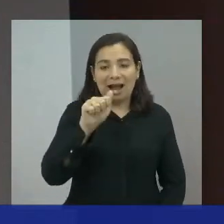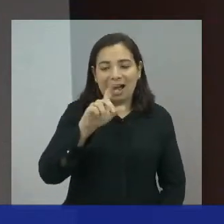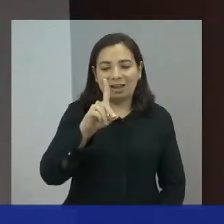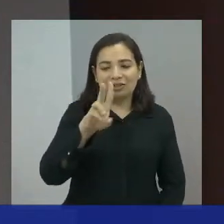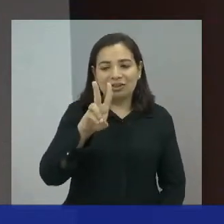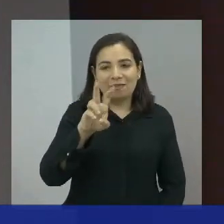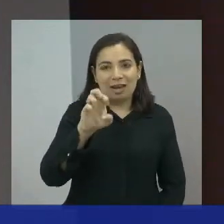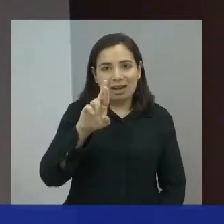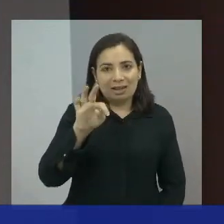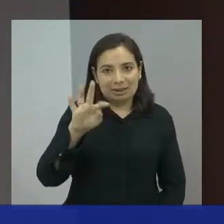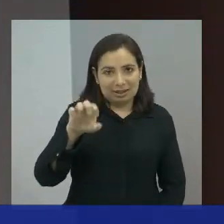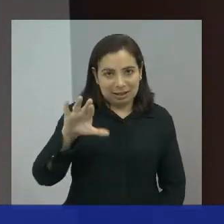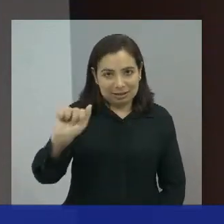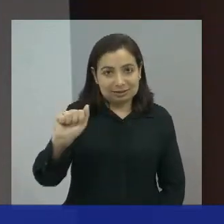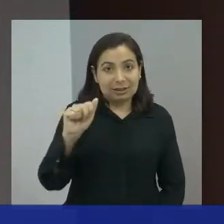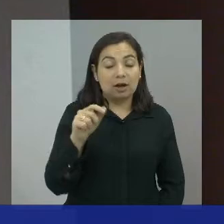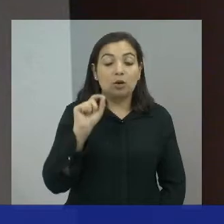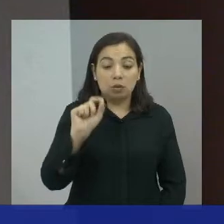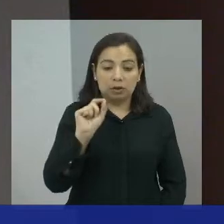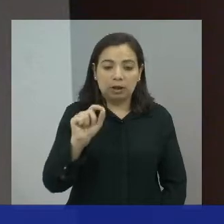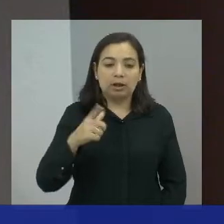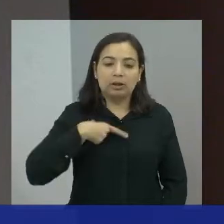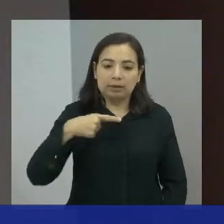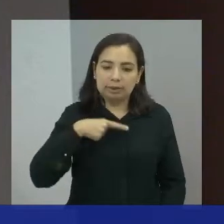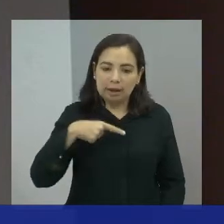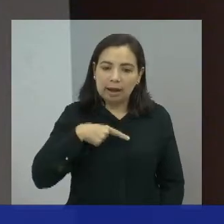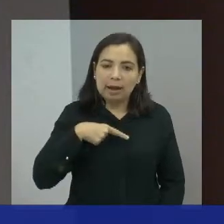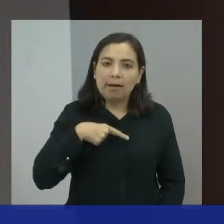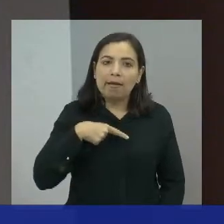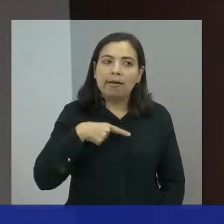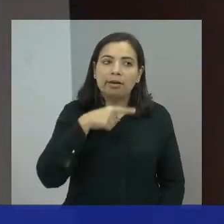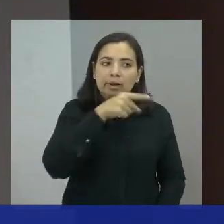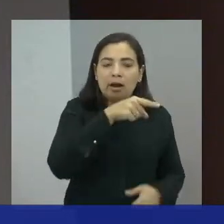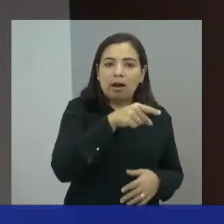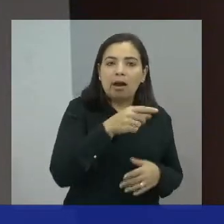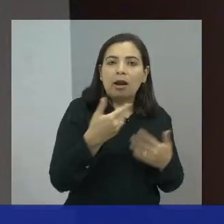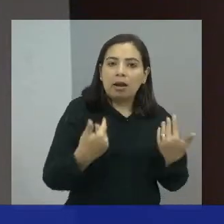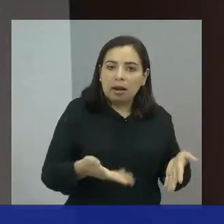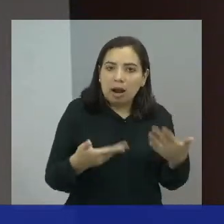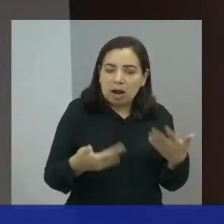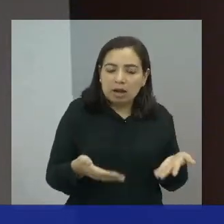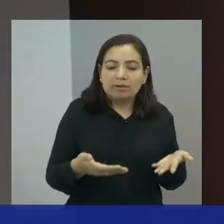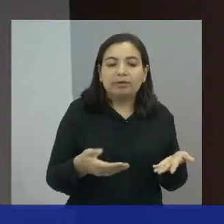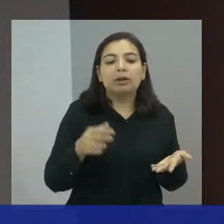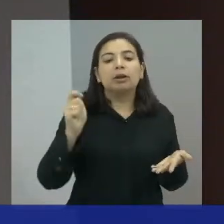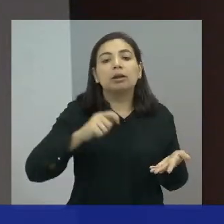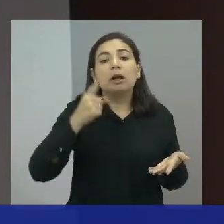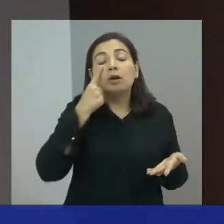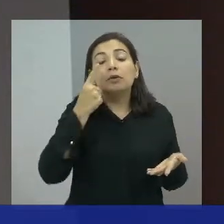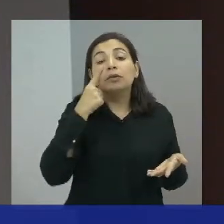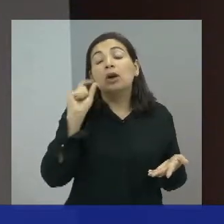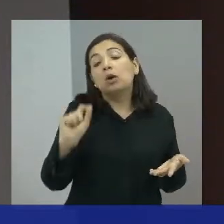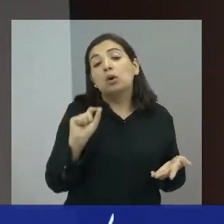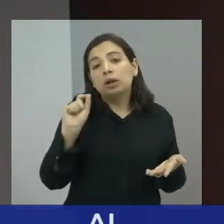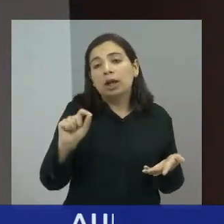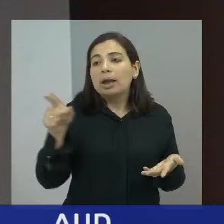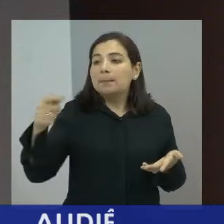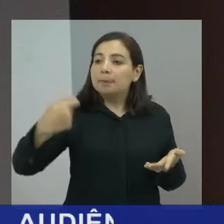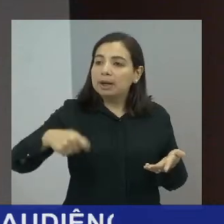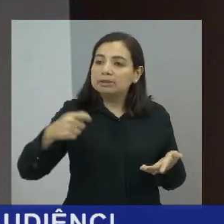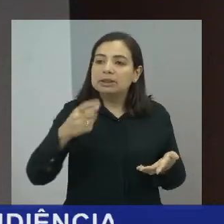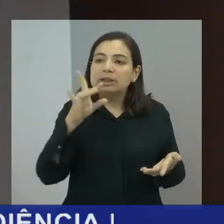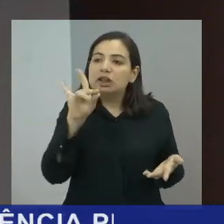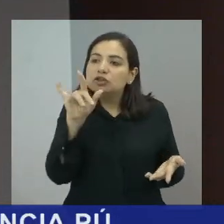é exatamente naquelas penalidades consideradas leves, de dar a oportunidade para a pessoa se